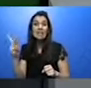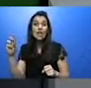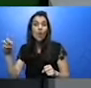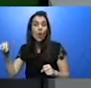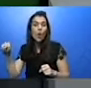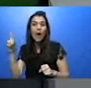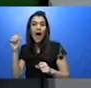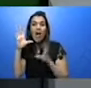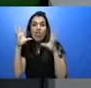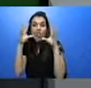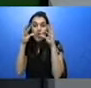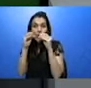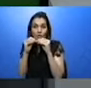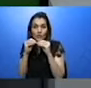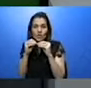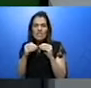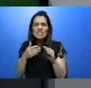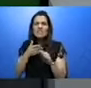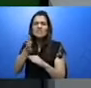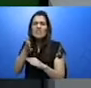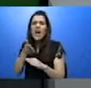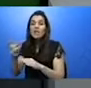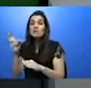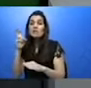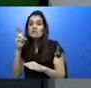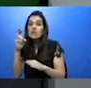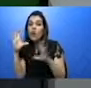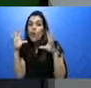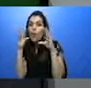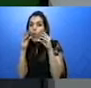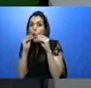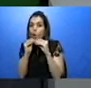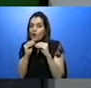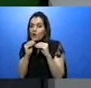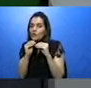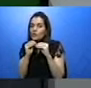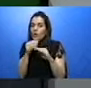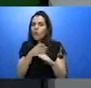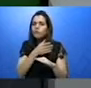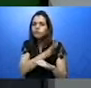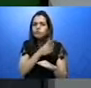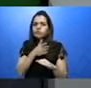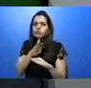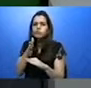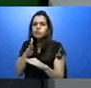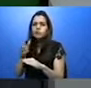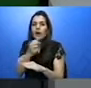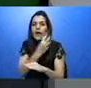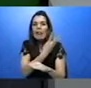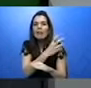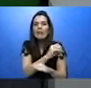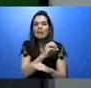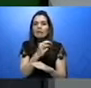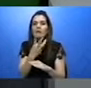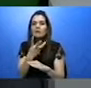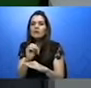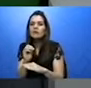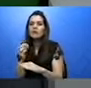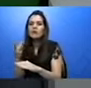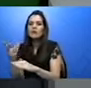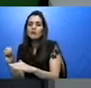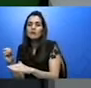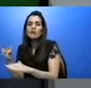sair durante 5 noites e percorrer essa distância em todas elas, quantos quilômetros irá